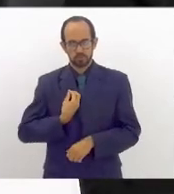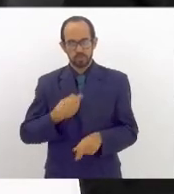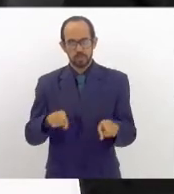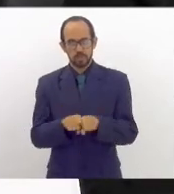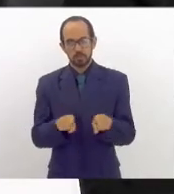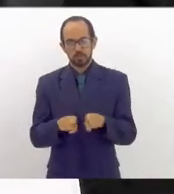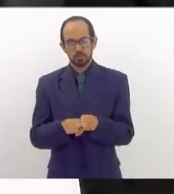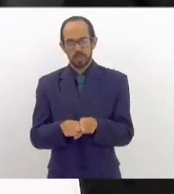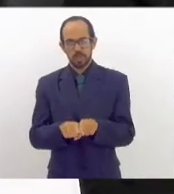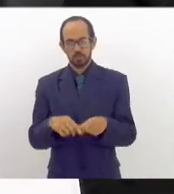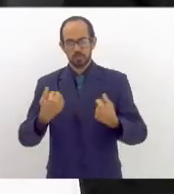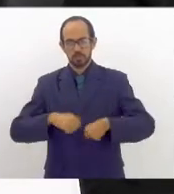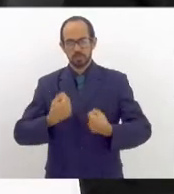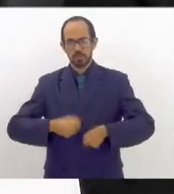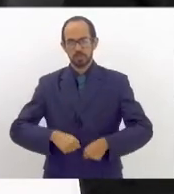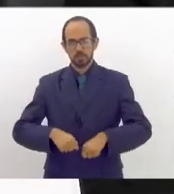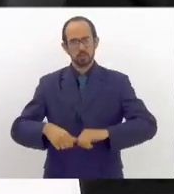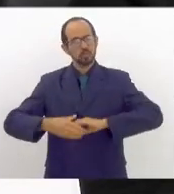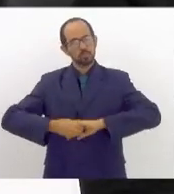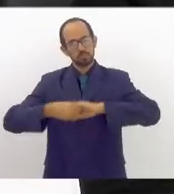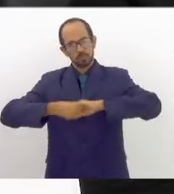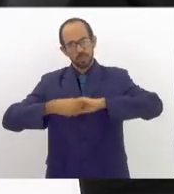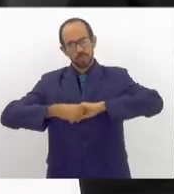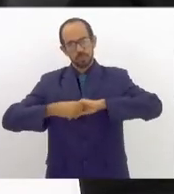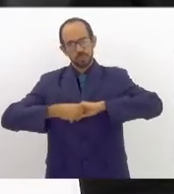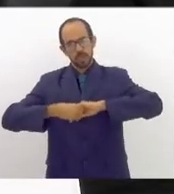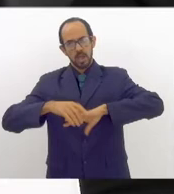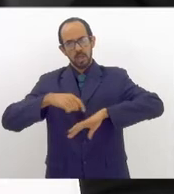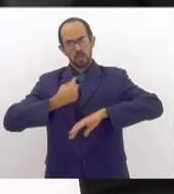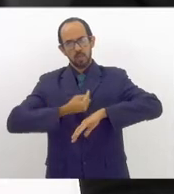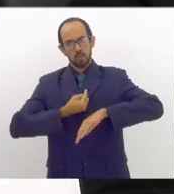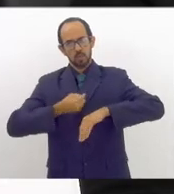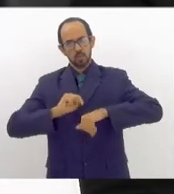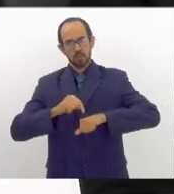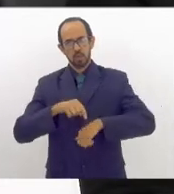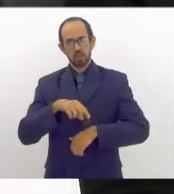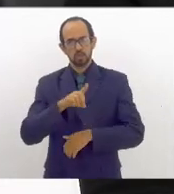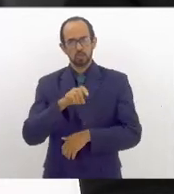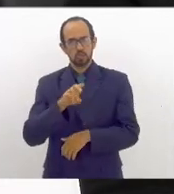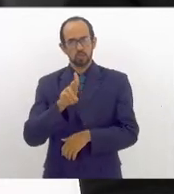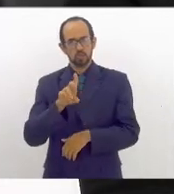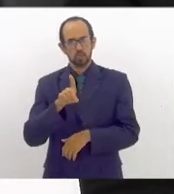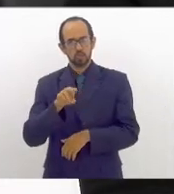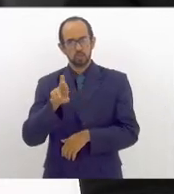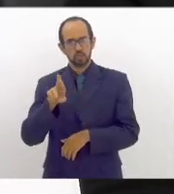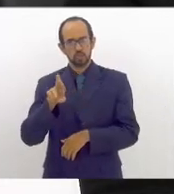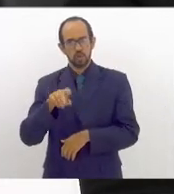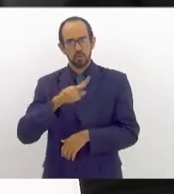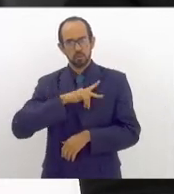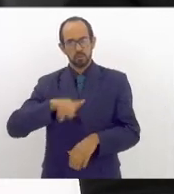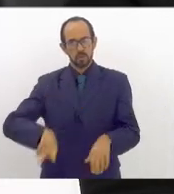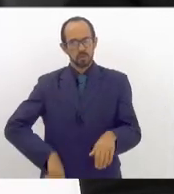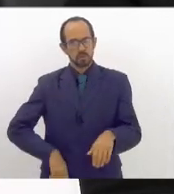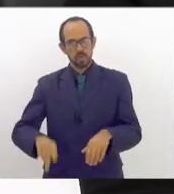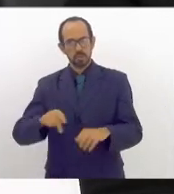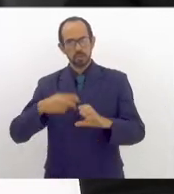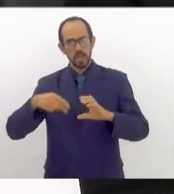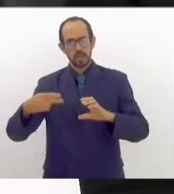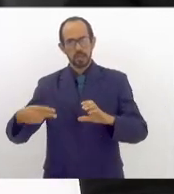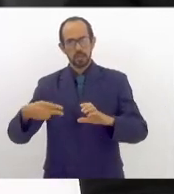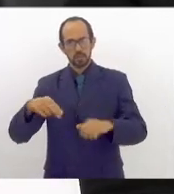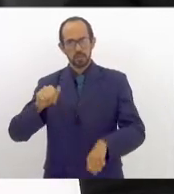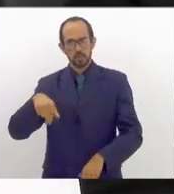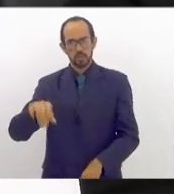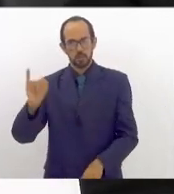não posso deixar aqui de cumprimentar aqui nosso conterrâneo na presidente da Câmara Municipal de Nova Iguaçu Nossa